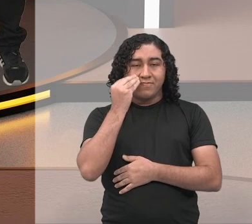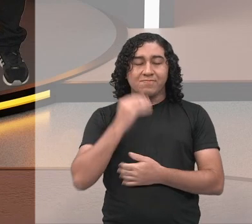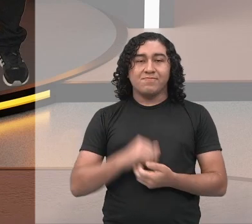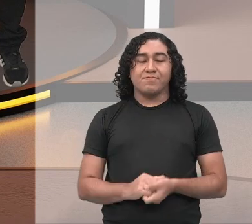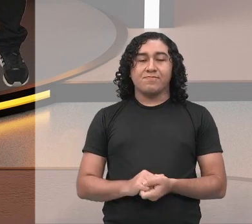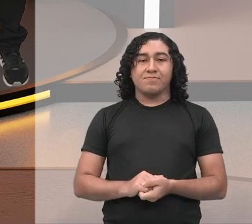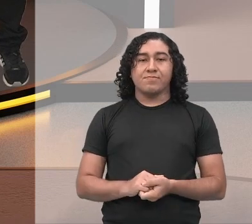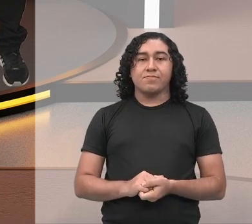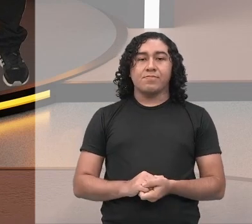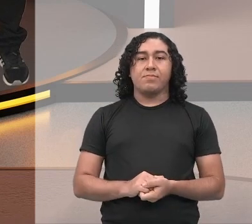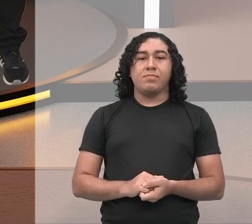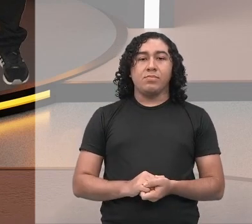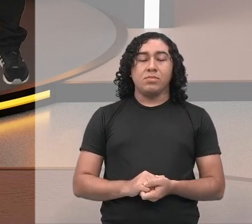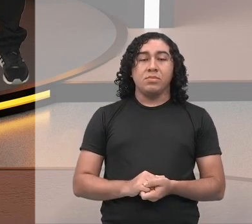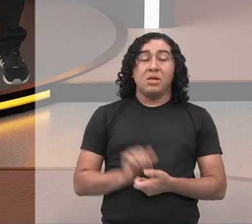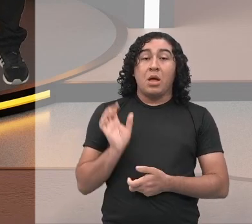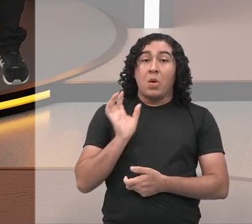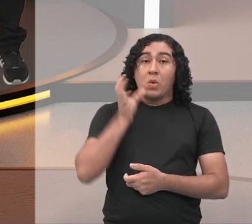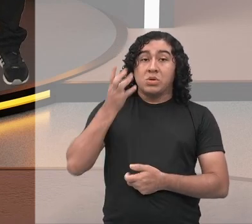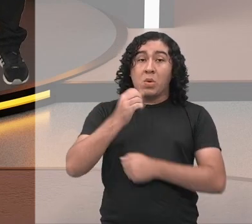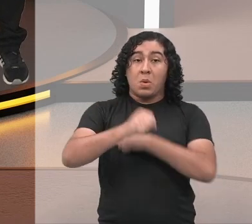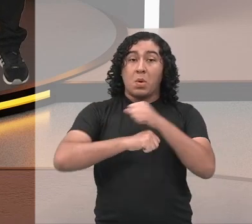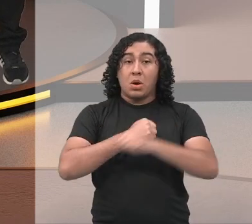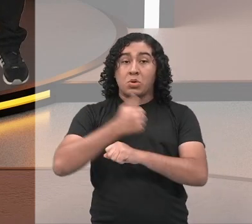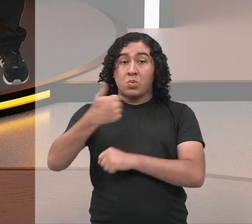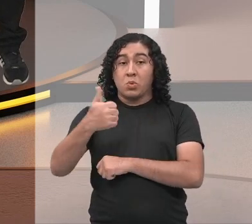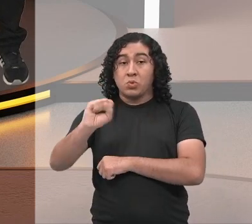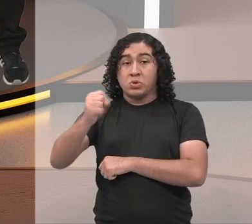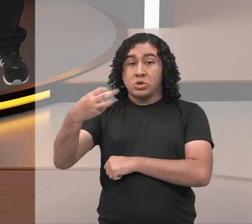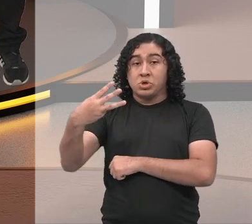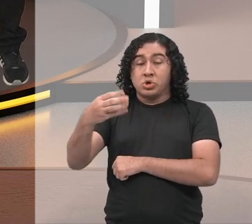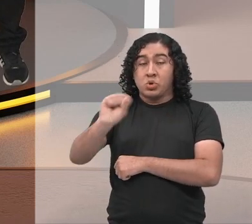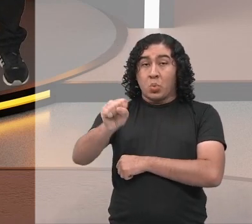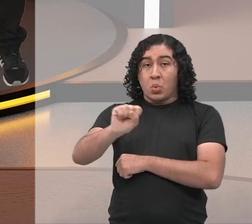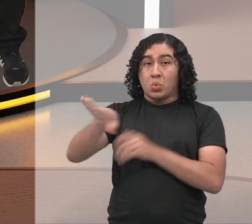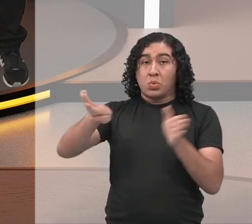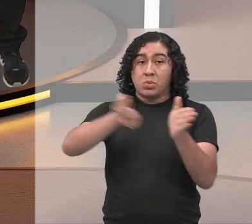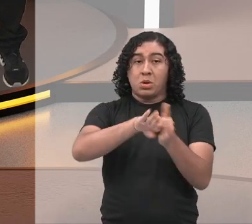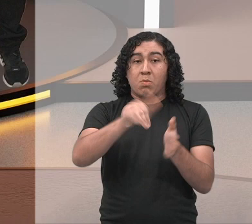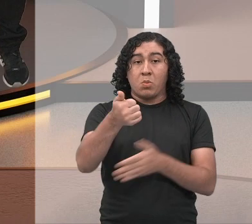galera, que aconteceu entre os anos de 1838 a